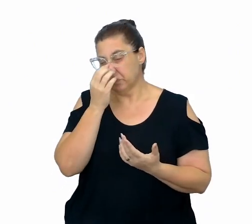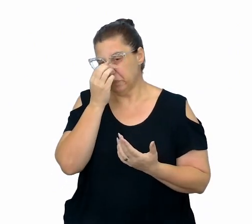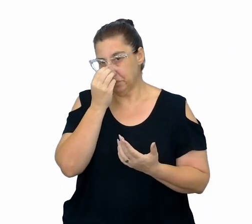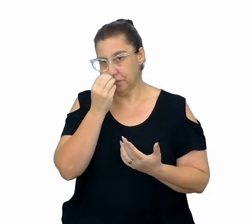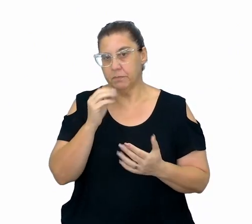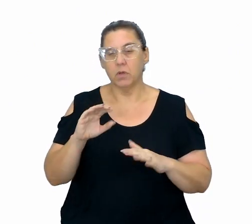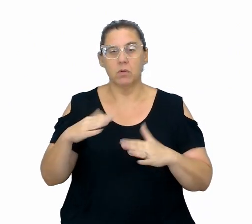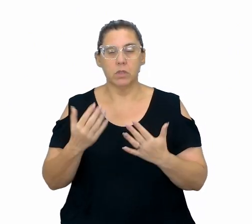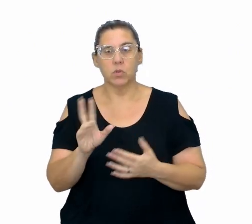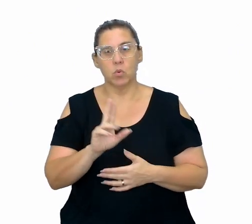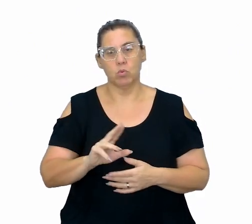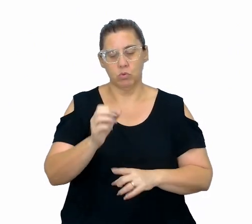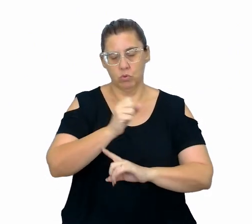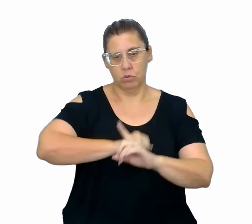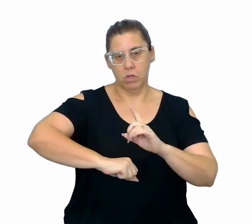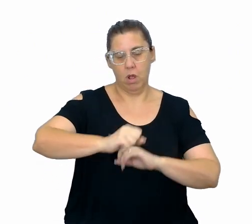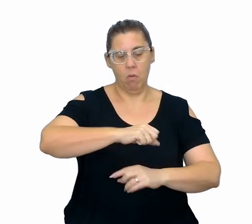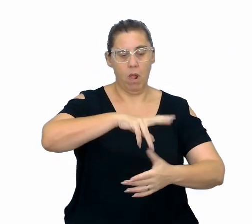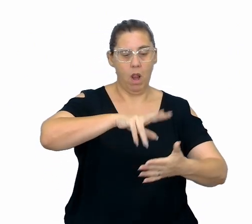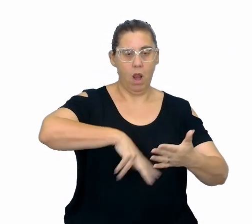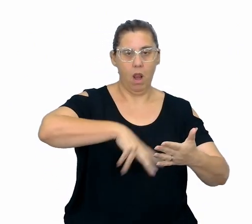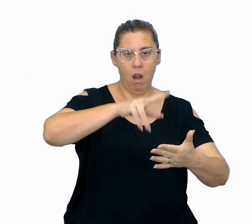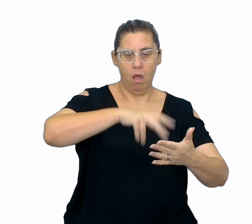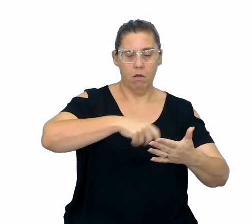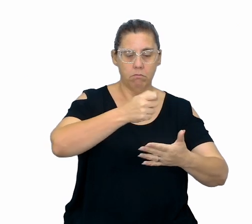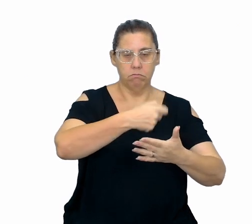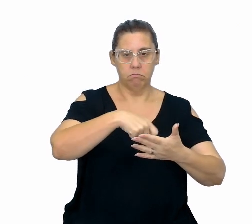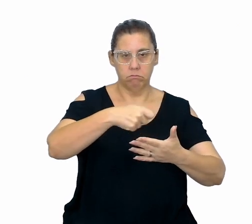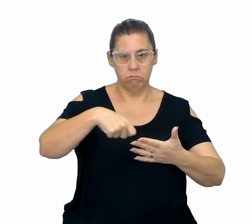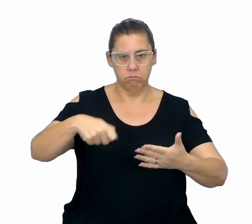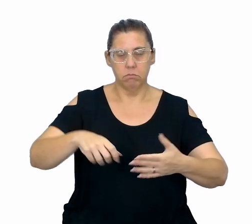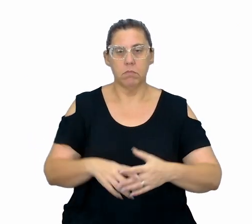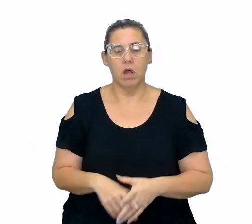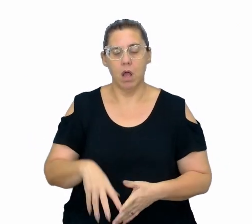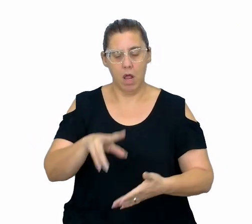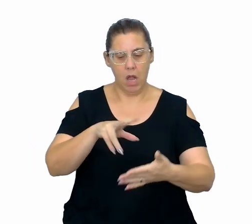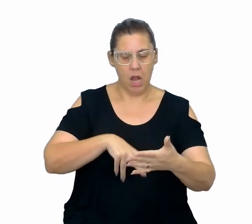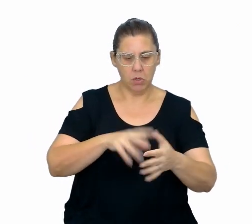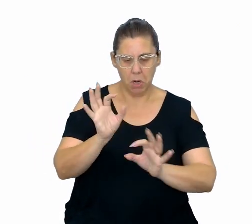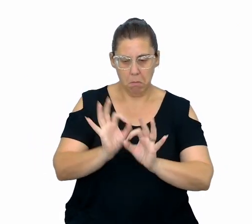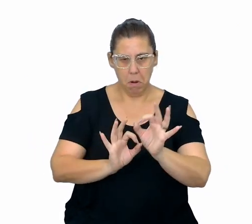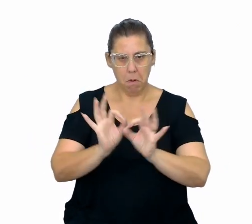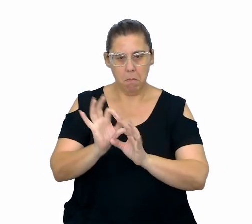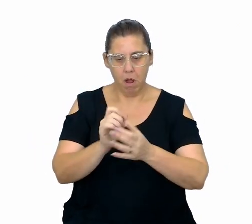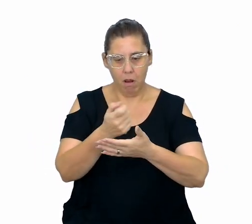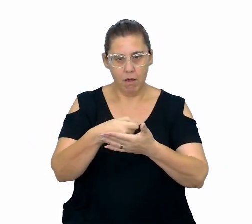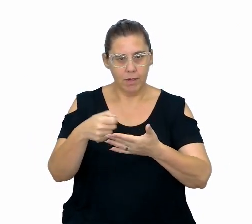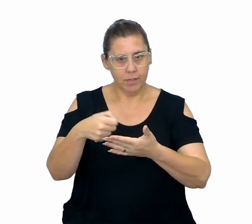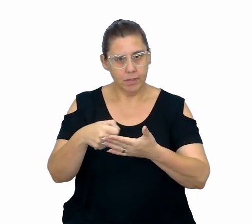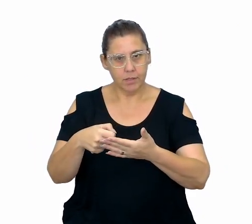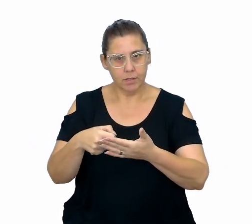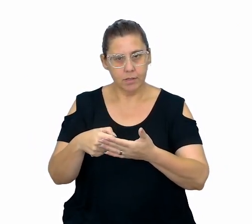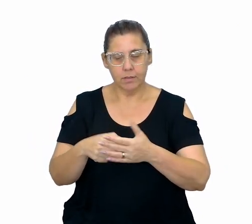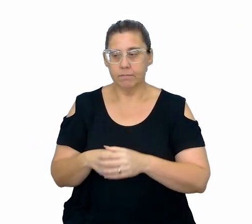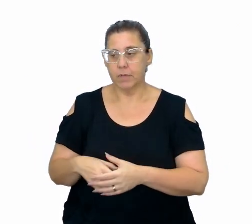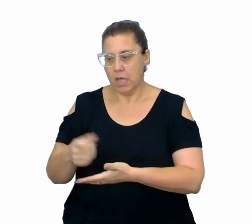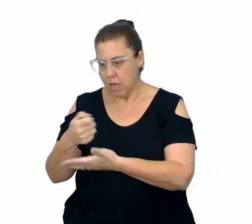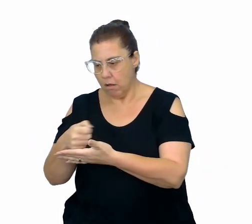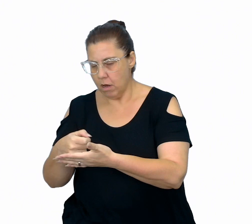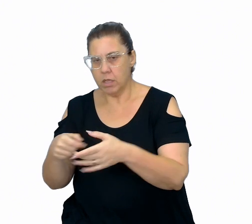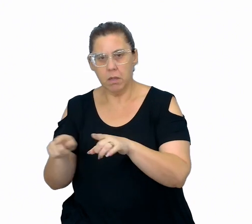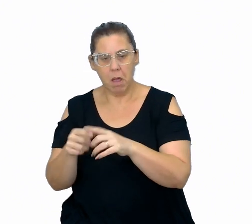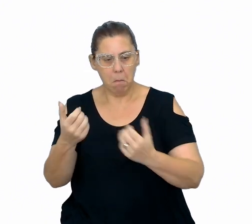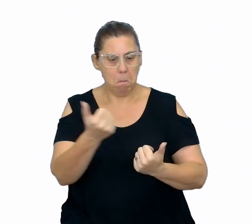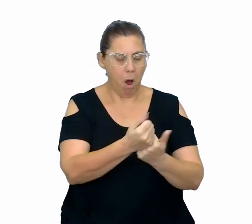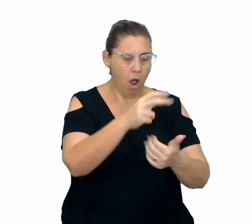ocorrem com os usos sociais da língua escrita, nessa sequência didática, a leitura prepara a escrita e a escrita serve para a leitura.